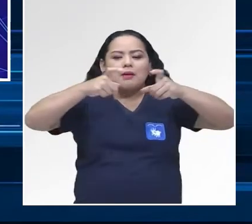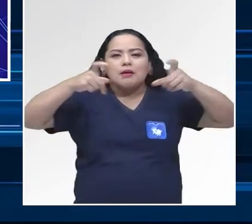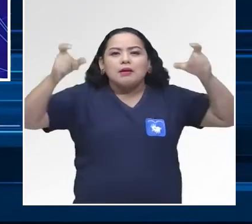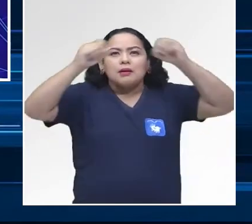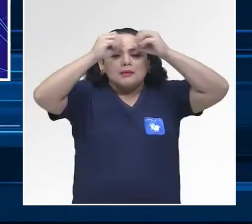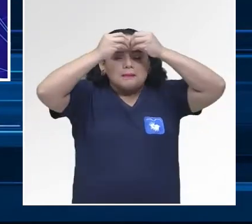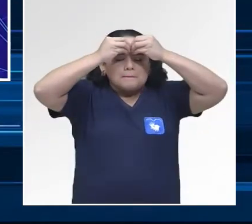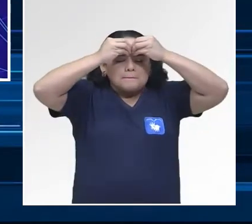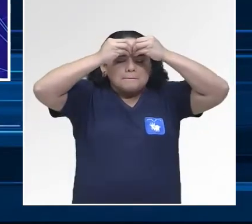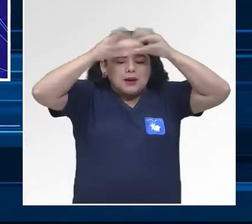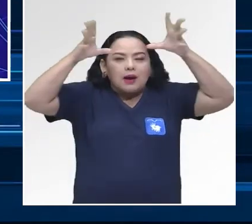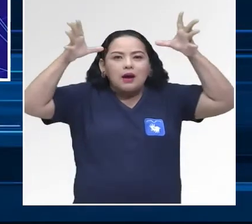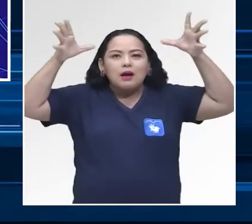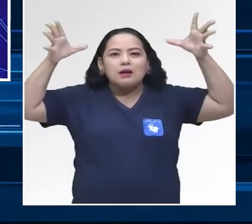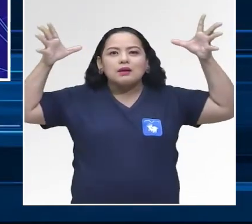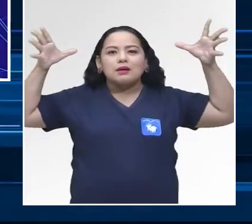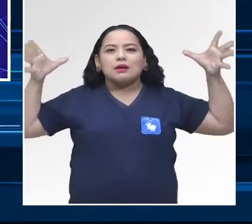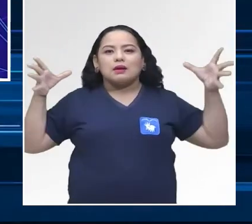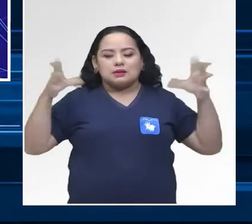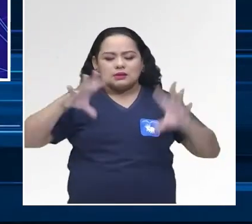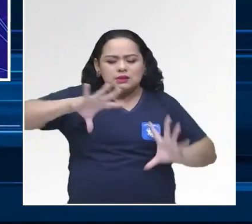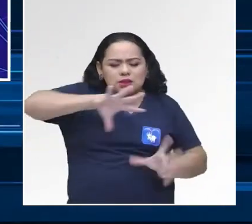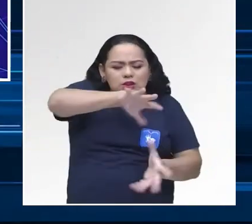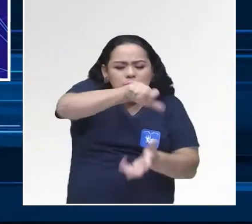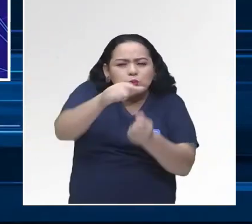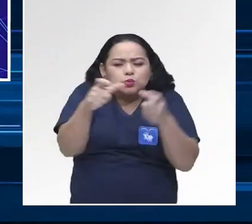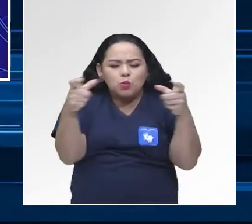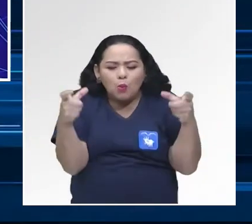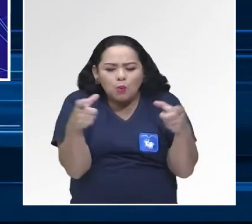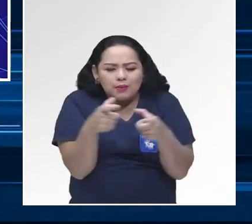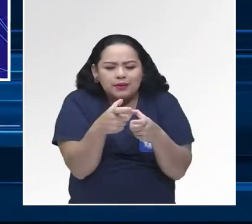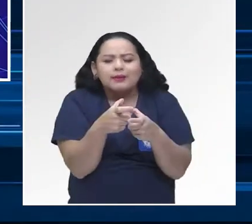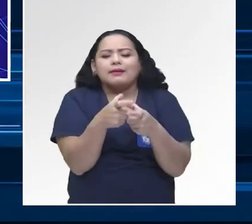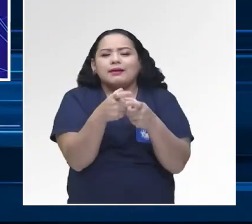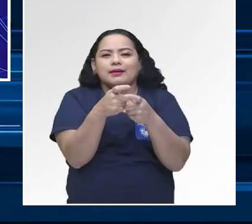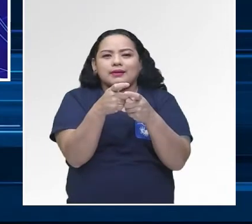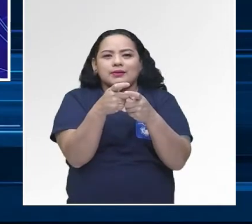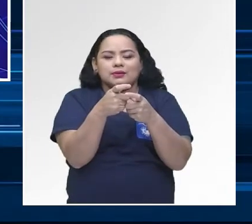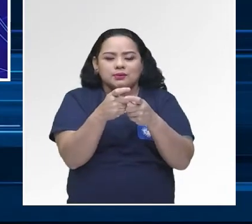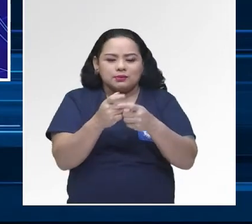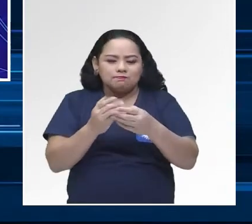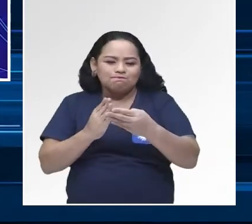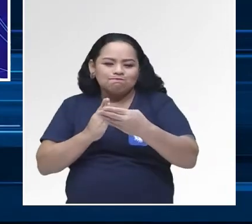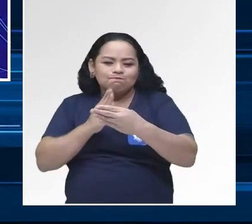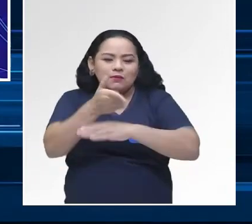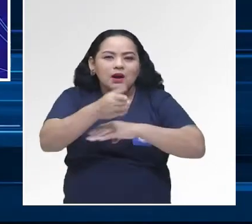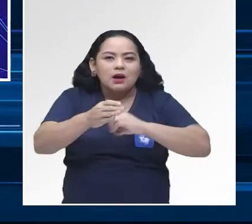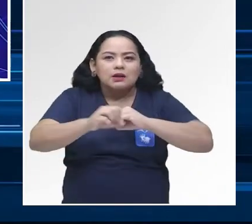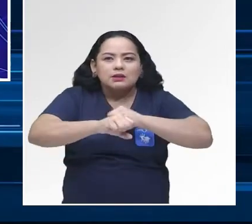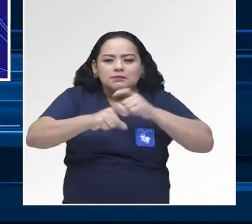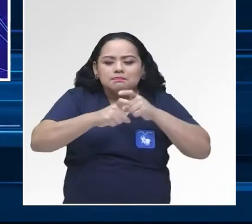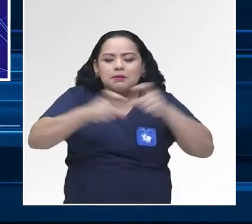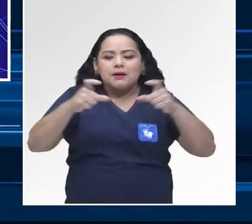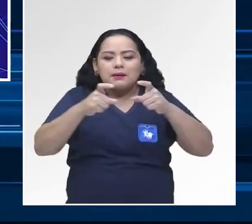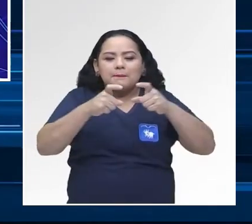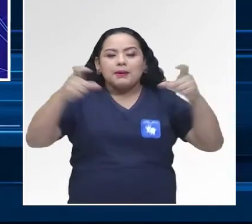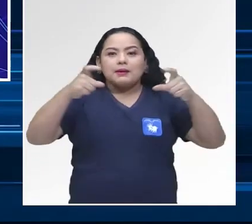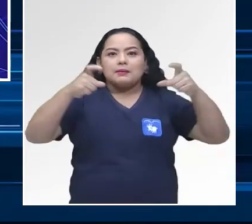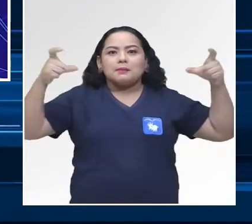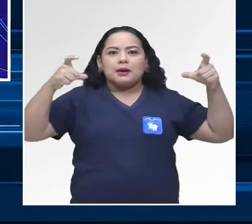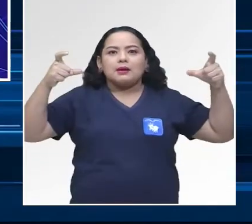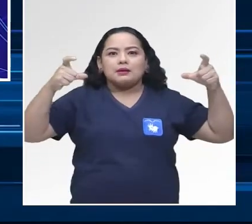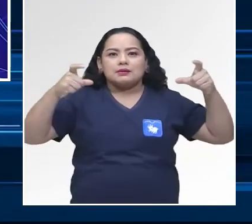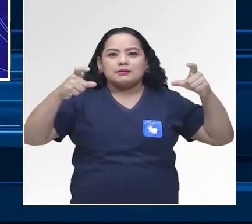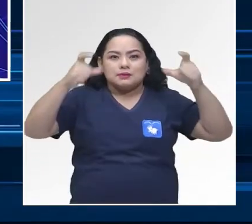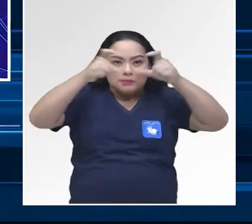daquele mundinho ali, né? E tentar explicar cada vez mais, cada vez mais. Então você tem